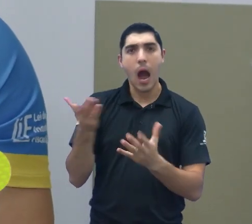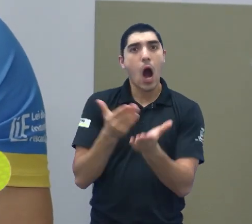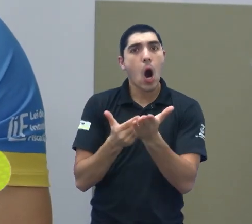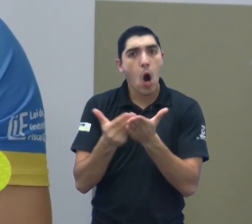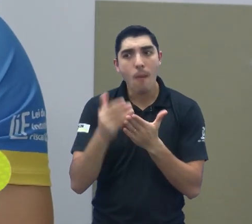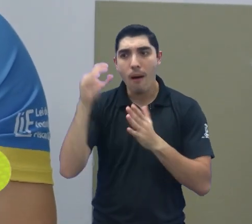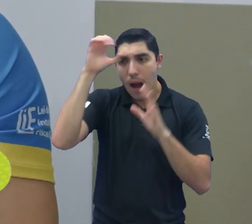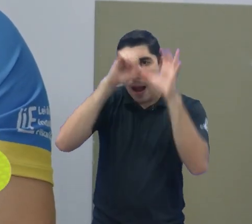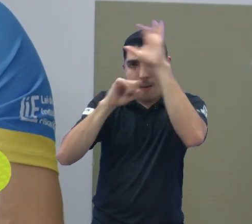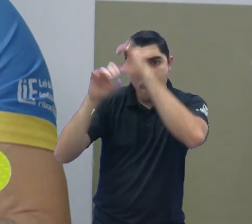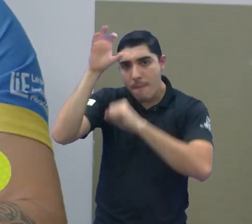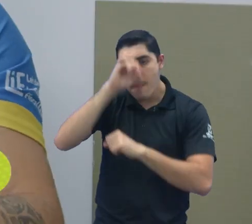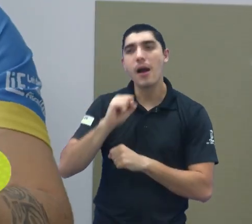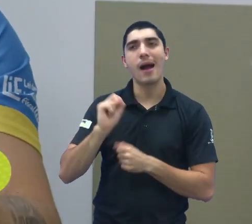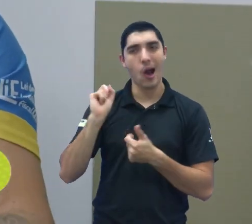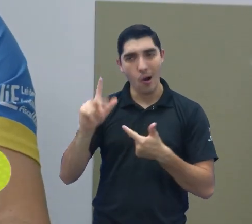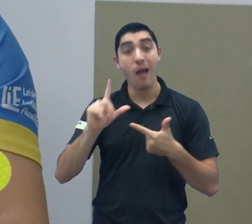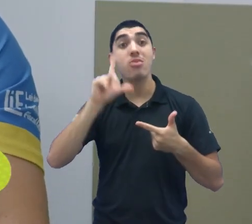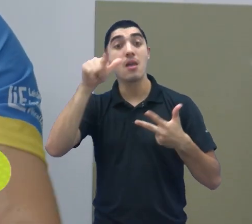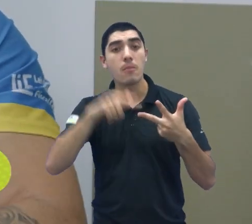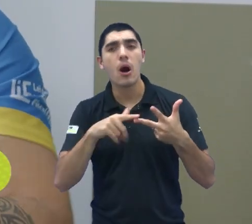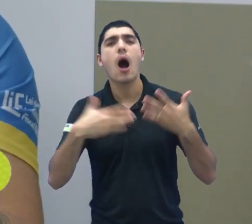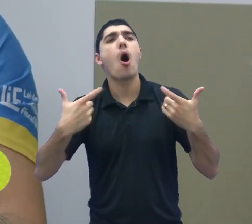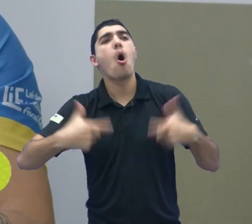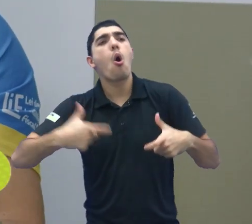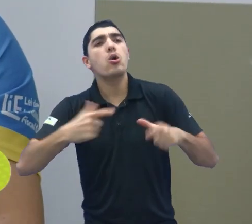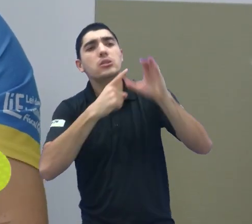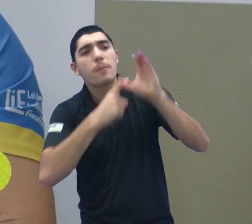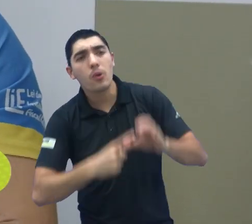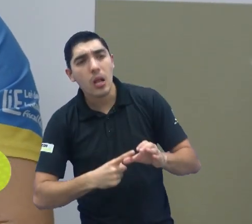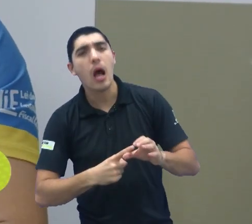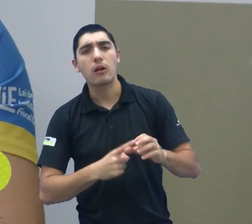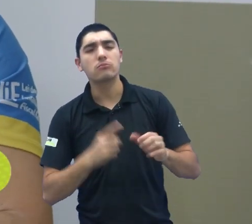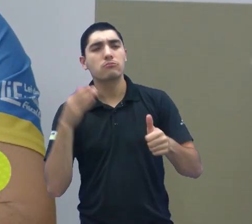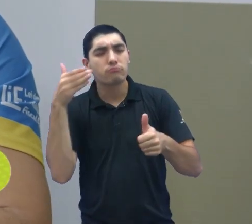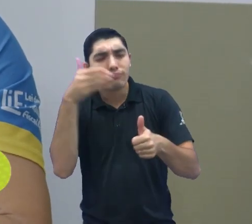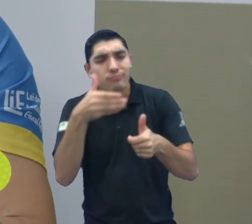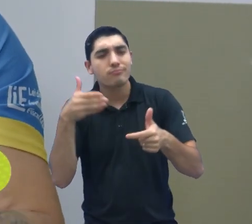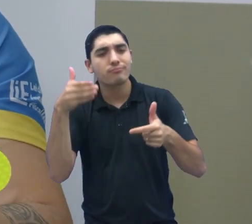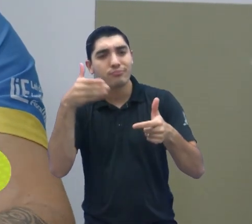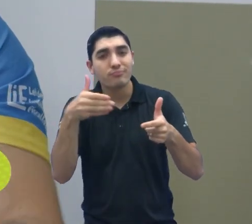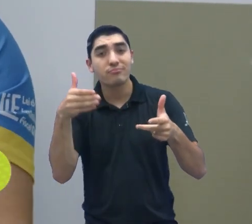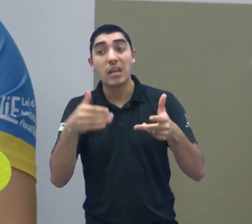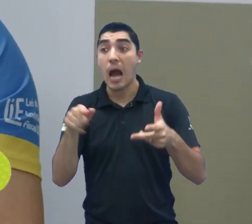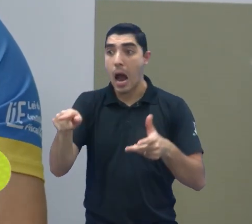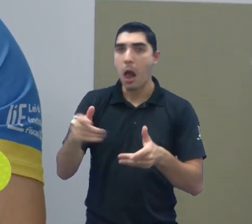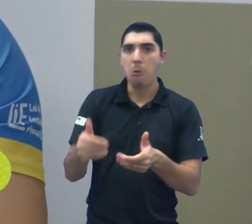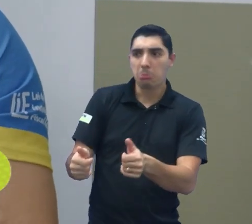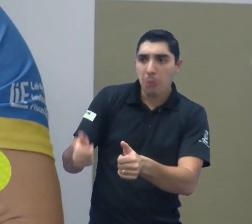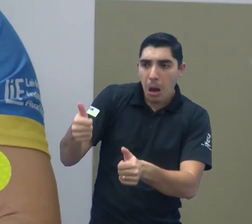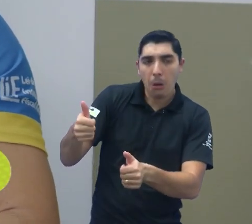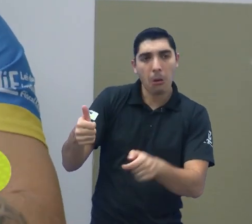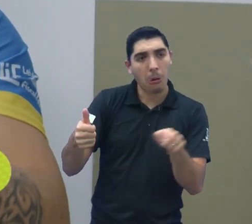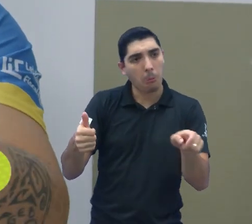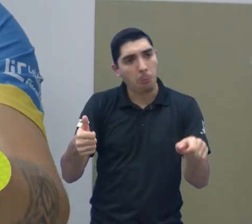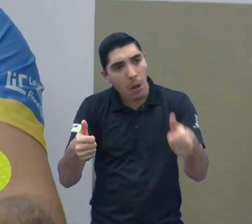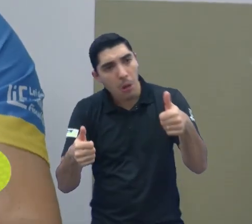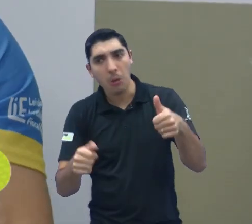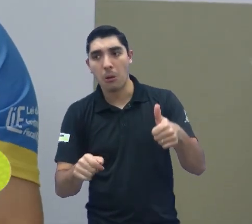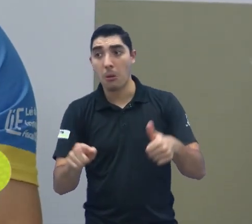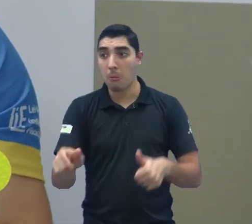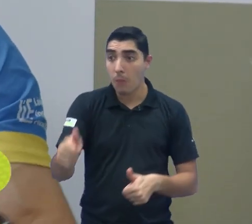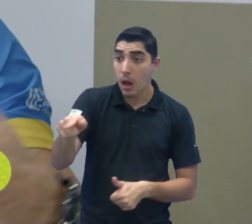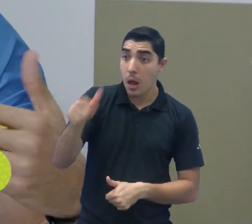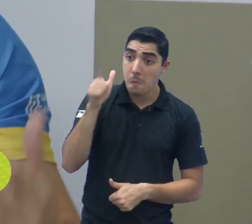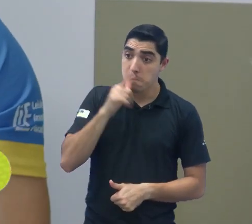disputa campeonato. Aí levamos para participar. E aí foi tudo gradativo, um começou a jogar bem, aí o outro também, um começou a ter medalha, outro ter medalha,